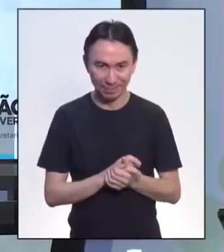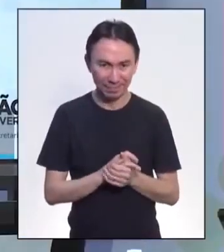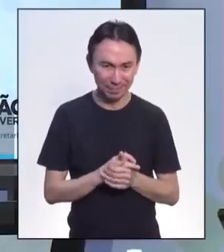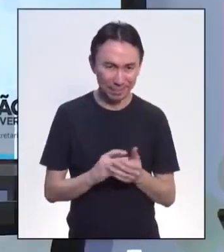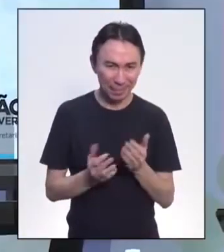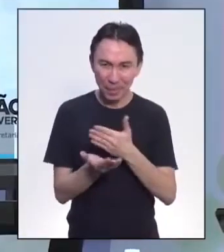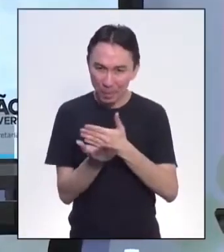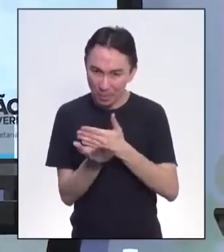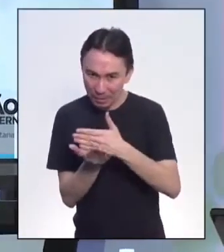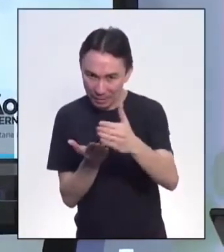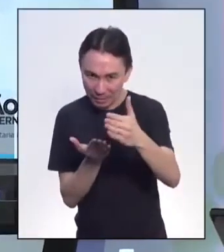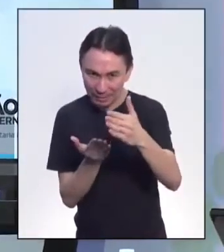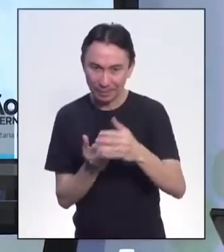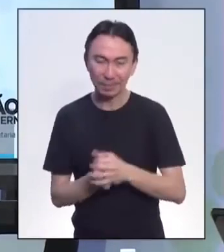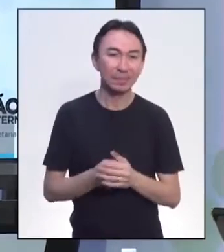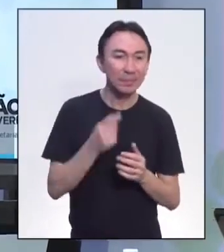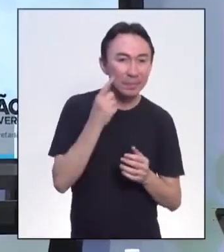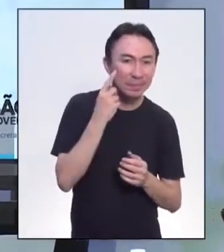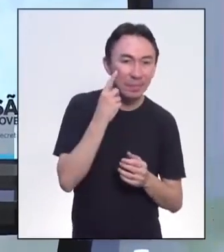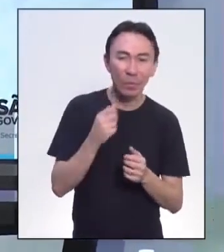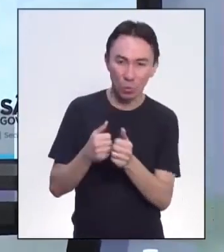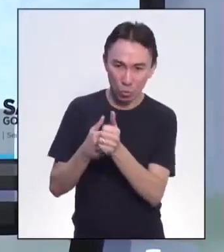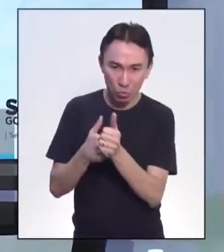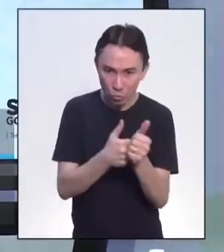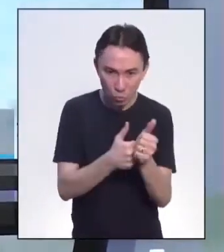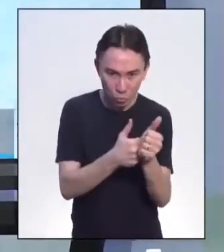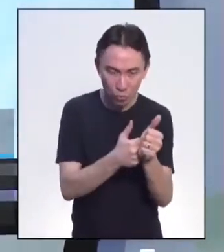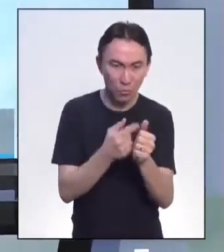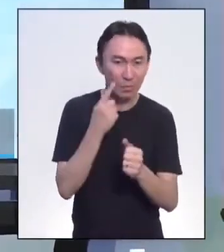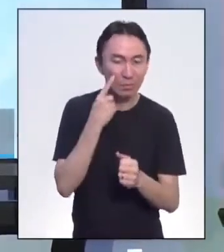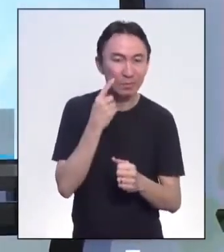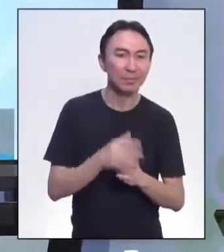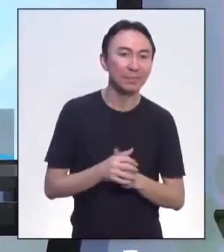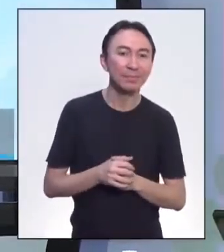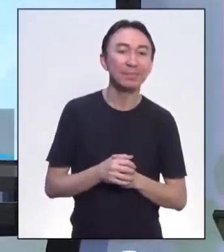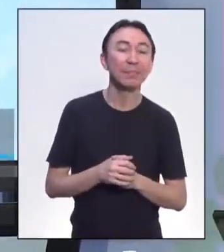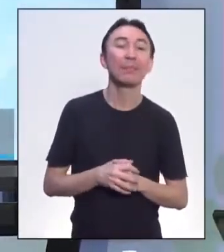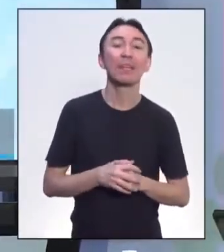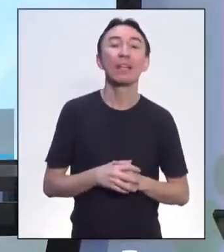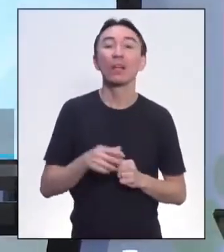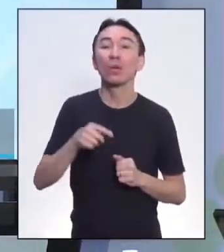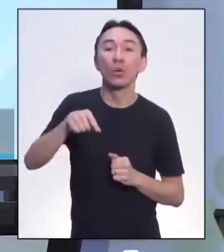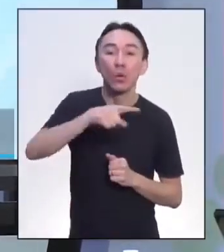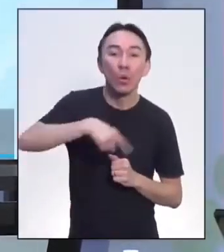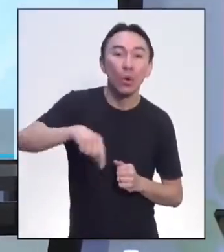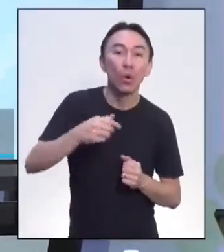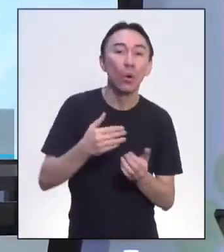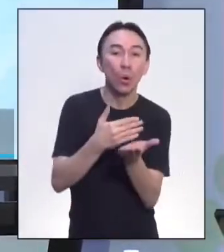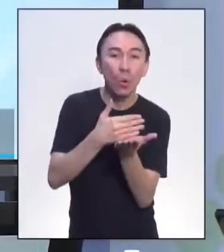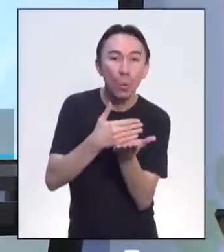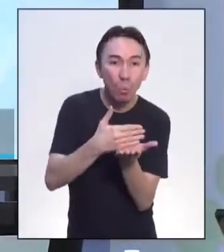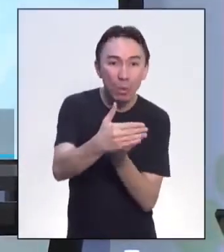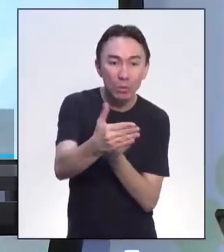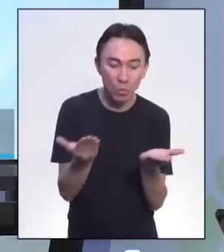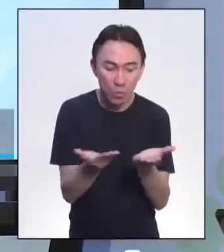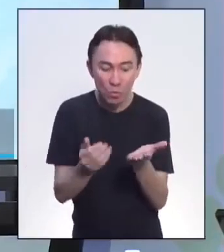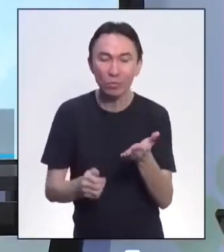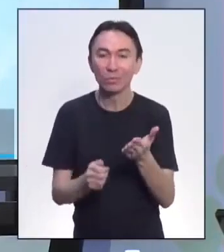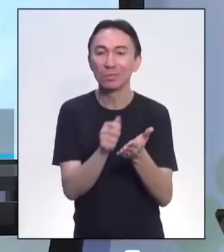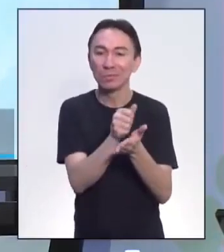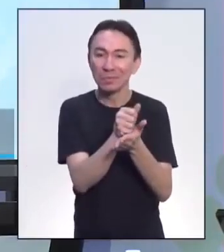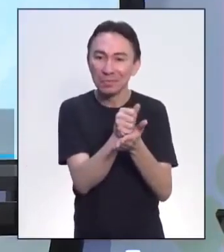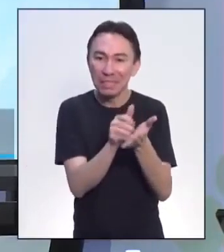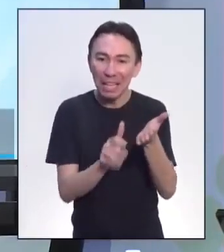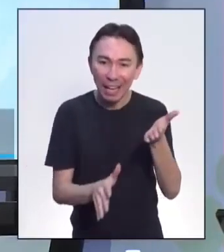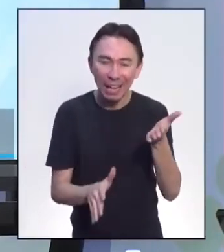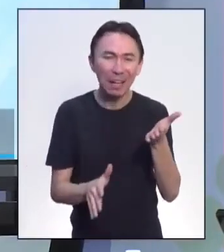Então, por favor, me acompanhem aqui. Deixa eu mudar o slide. Então, aqui a gente vai começar hoje com uma atividade. Por que a gente vai